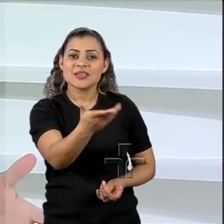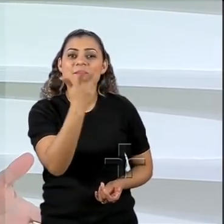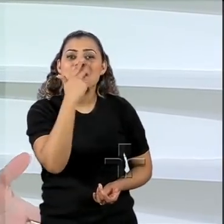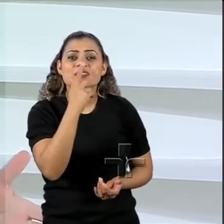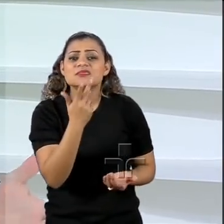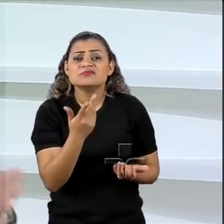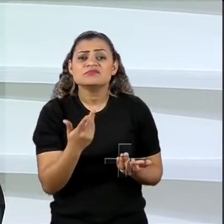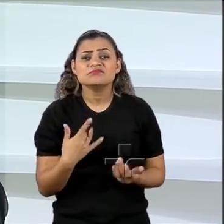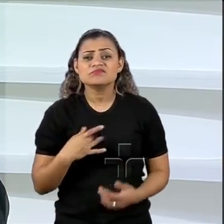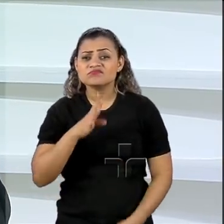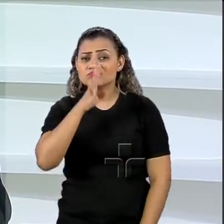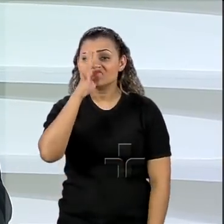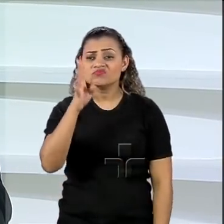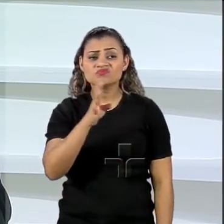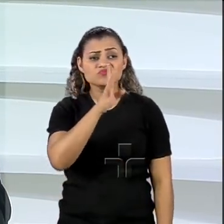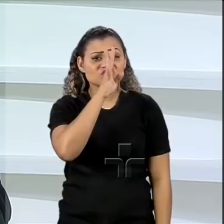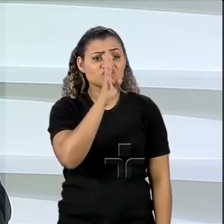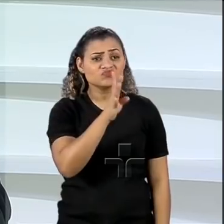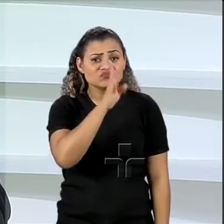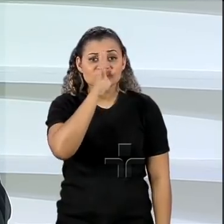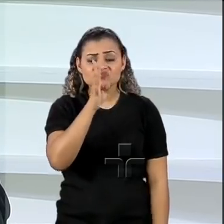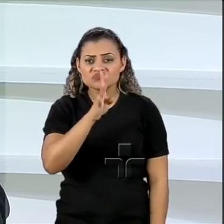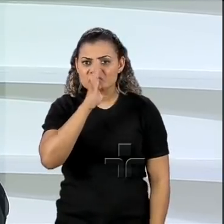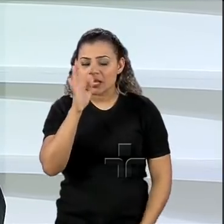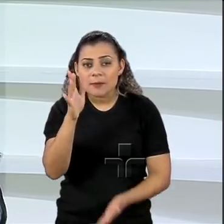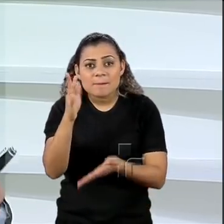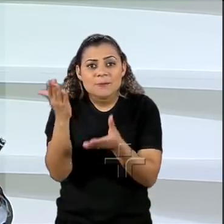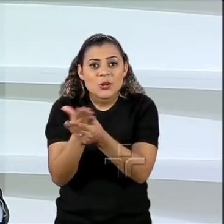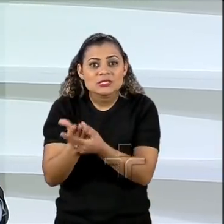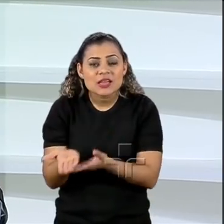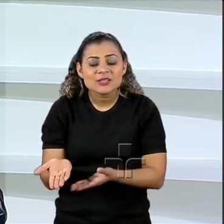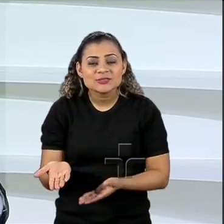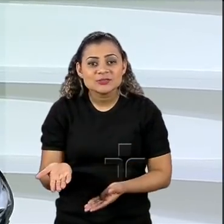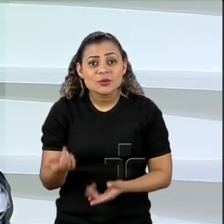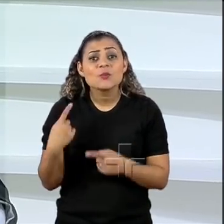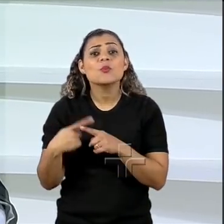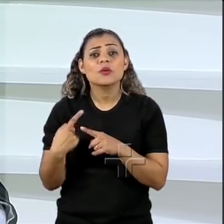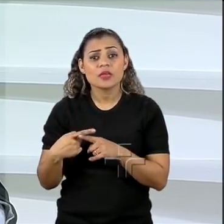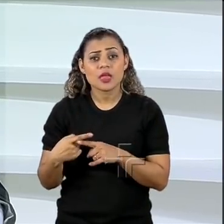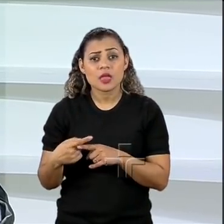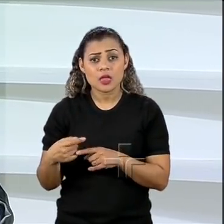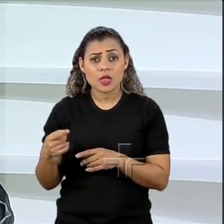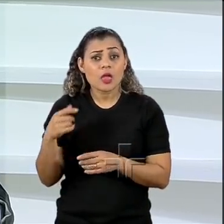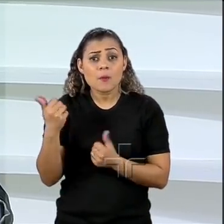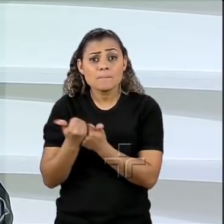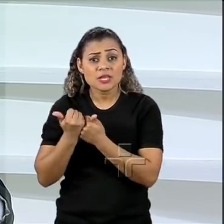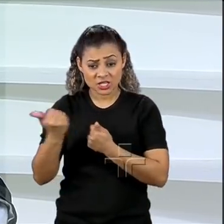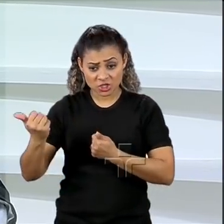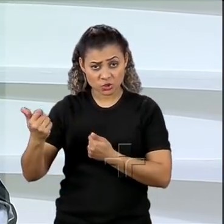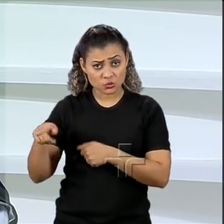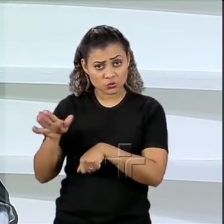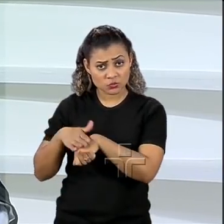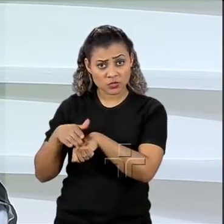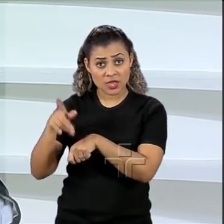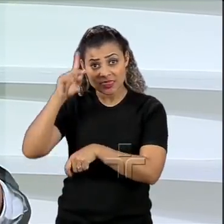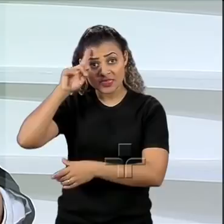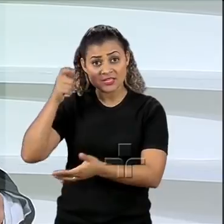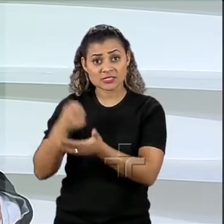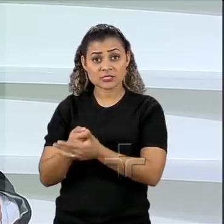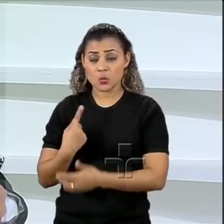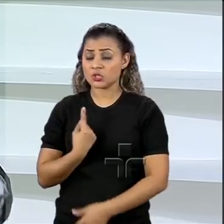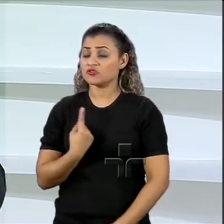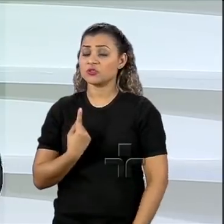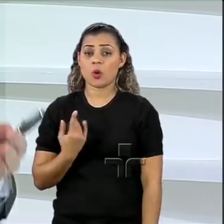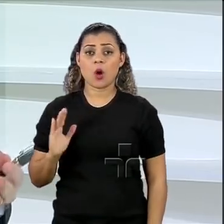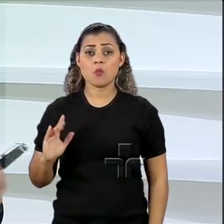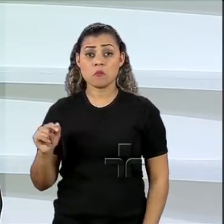uma forma completamente imprevisível, né? Porque ela está nas mãos de um ministro em particular que toma as decisões